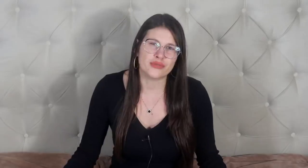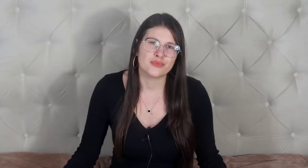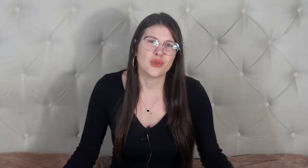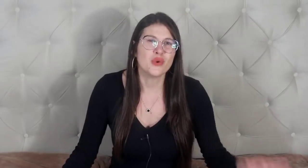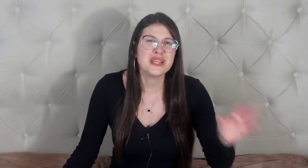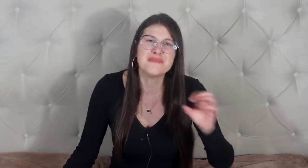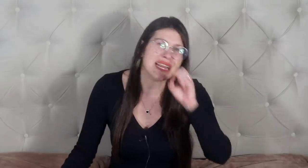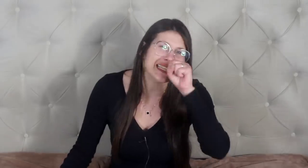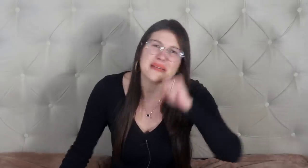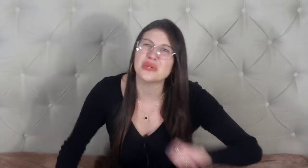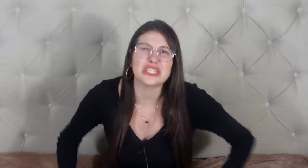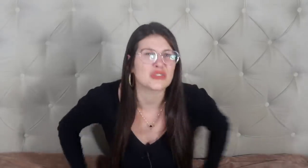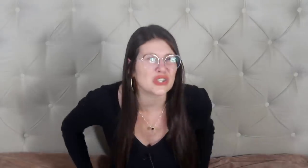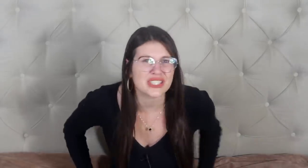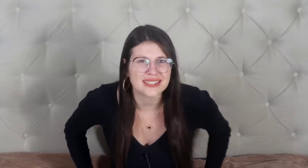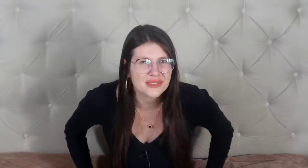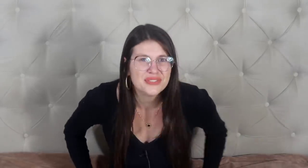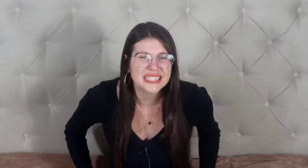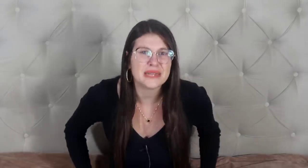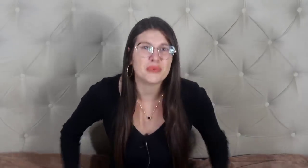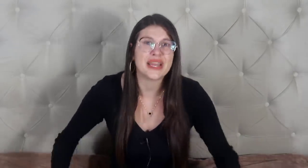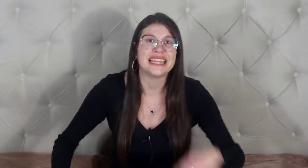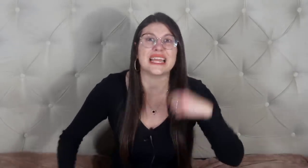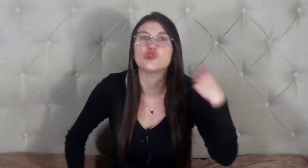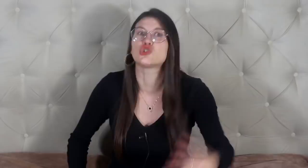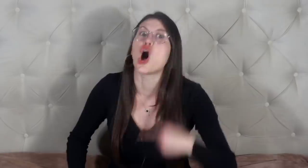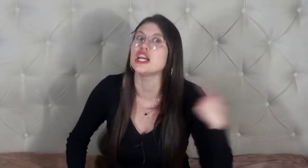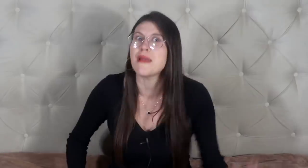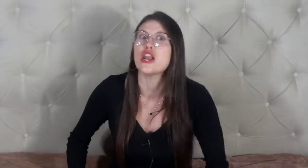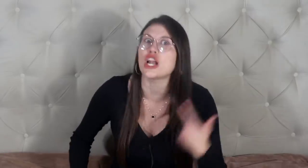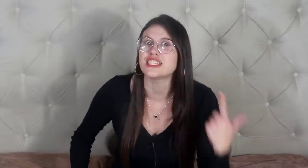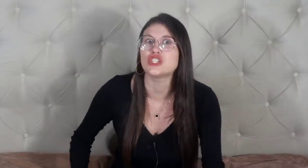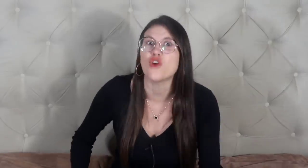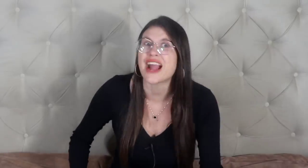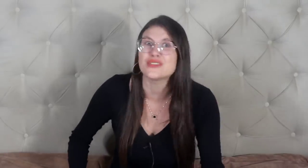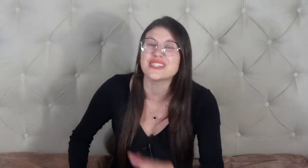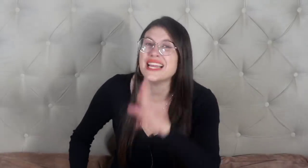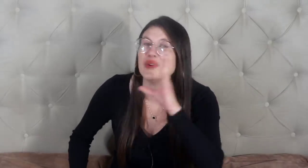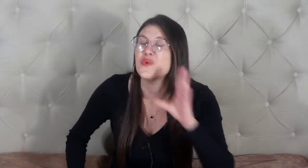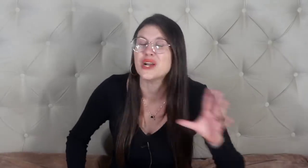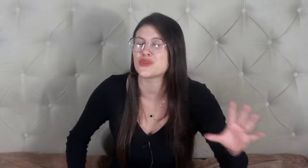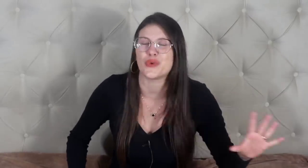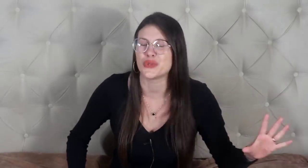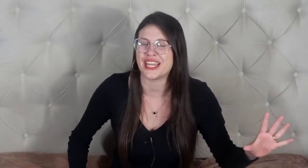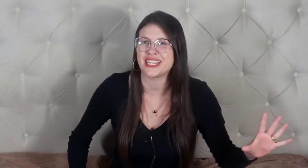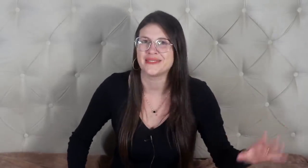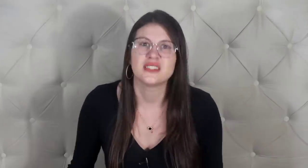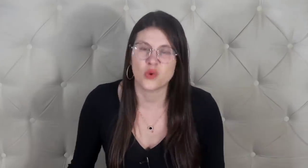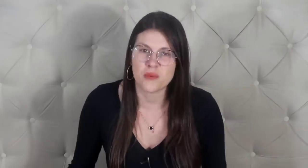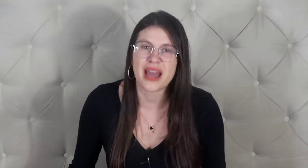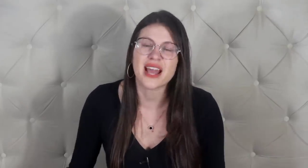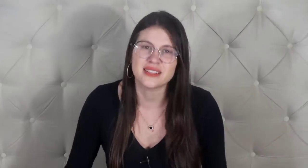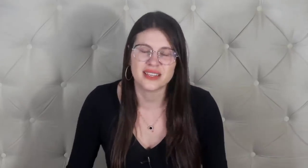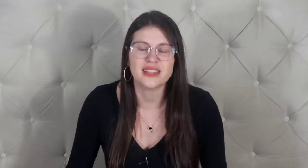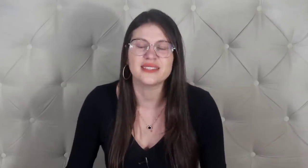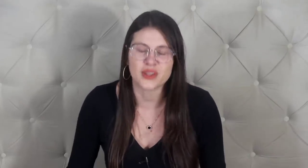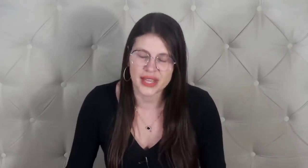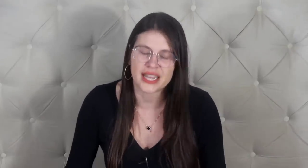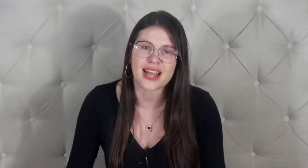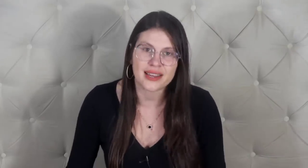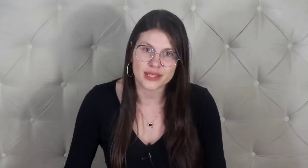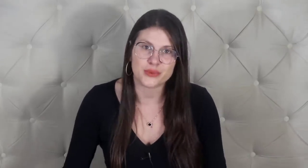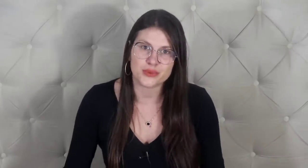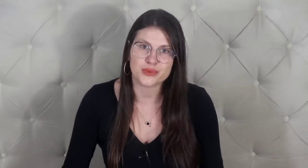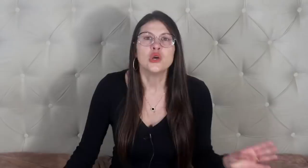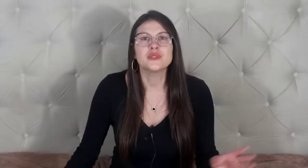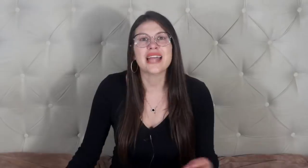que, povo, o Luiz Miranda tem muita sorte nessa vida, porque ele tem os dois melhores advogados que ele nunca sonhou ter, seu Omar Azia e seu